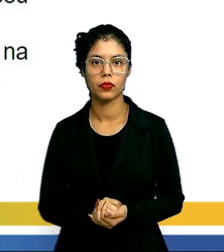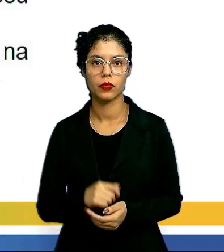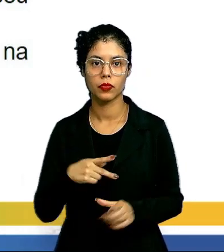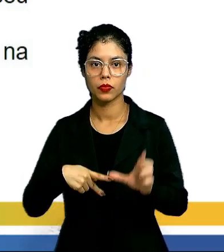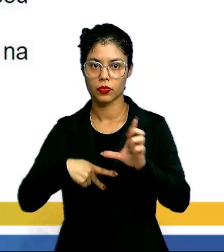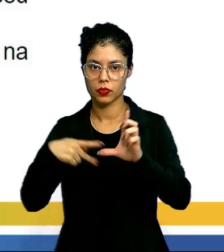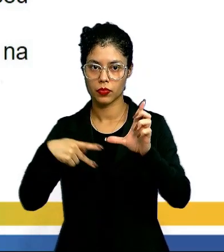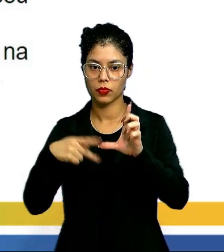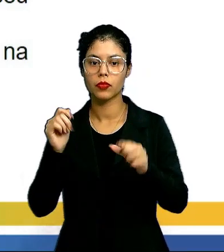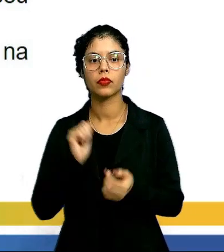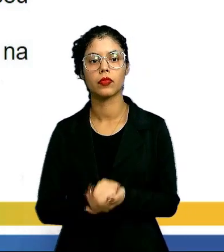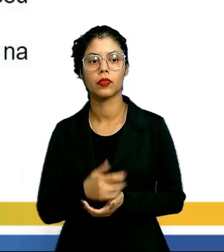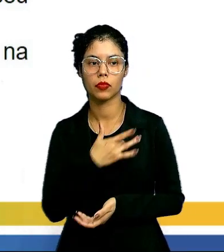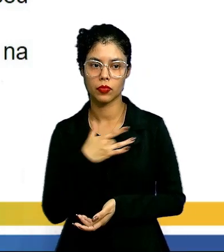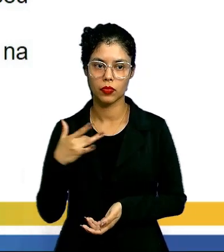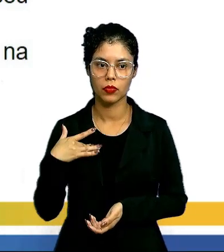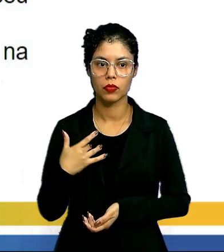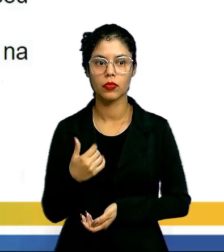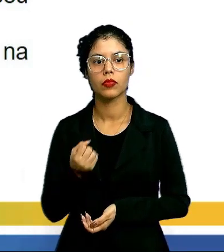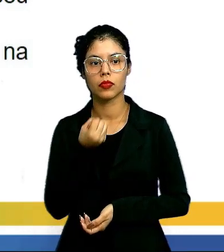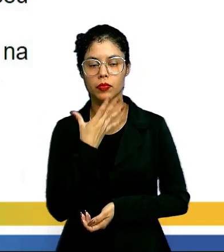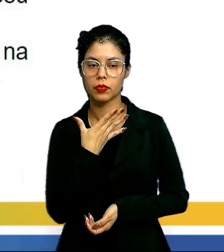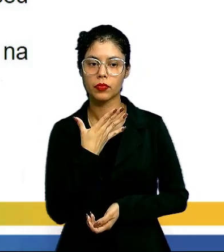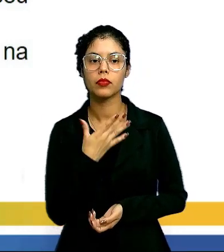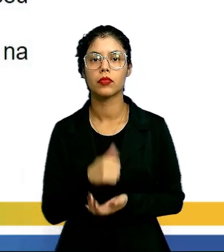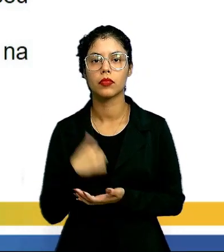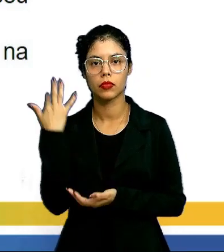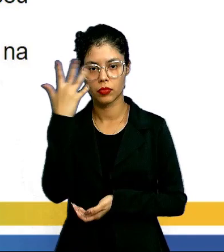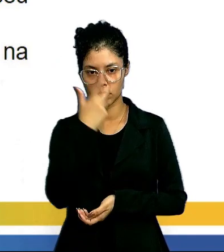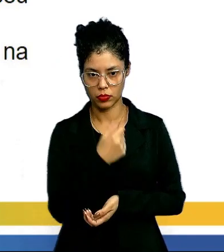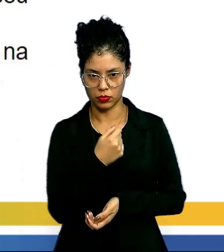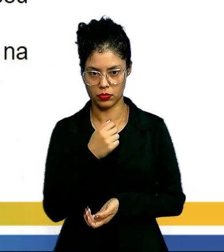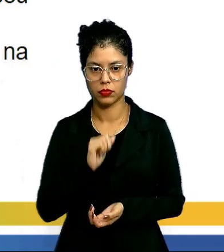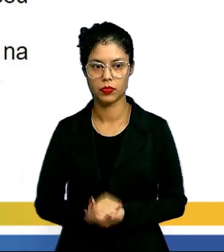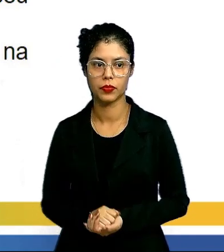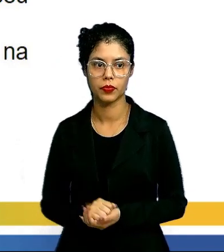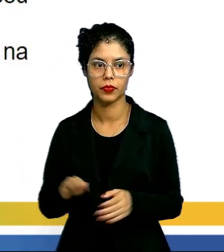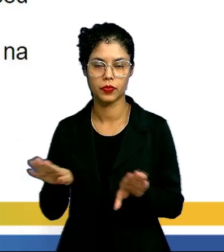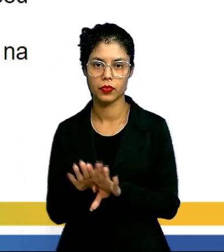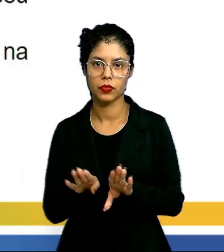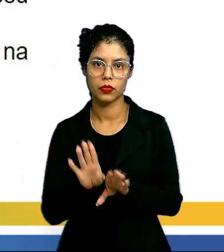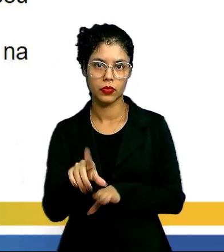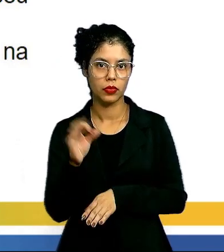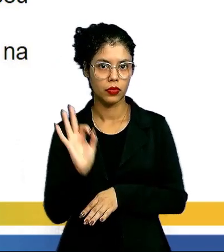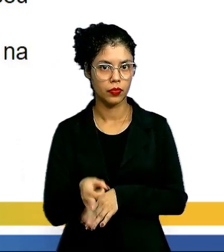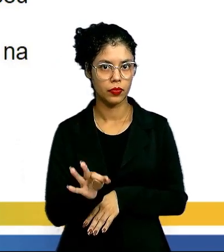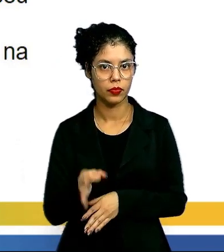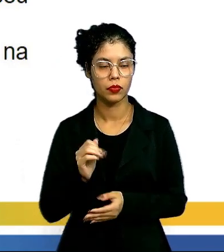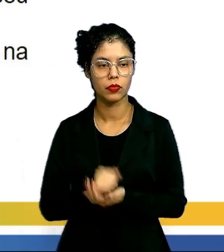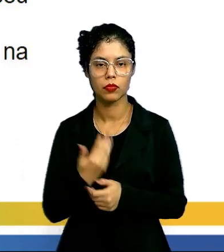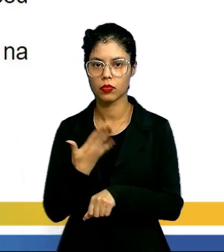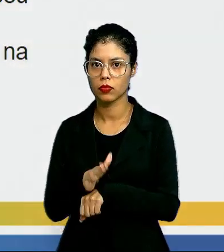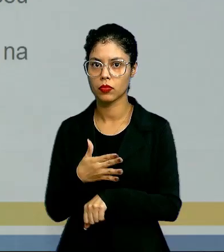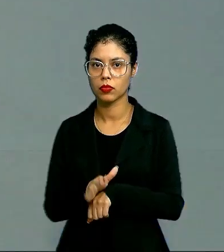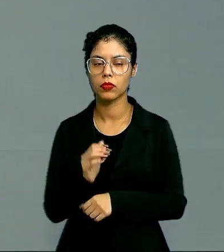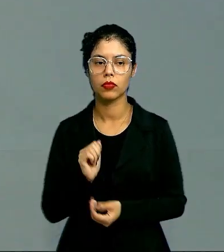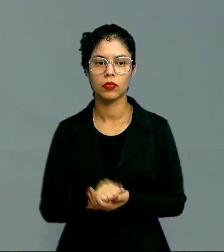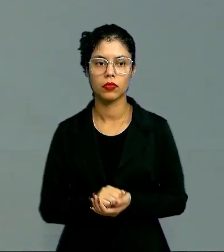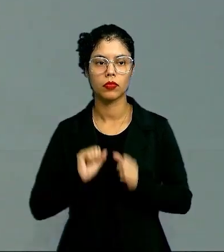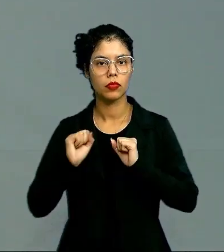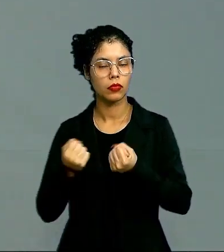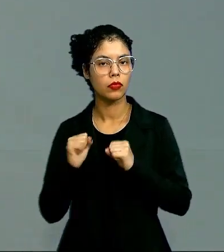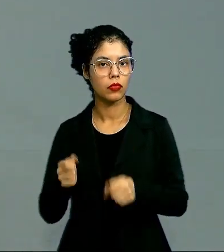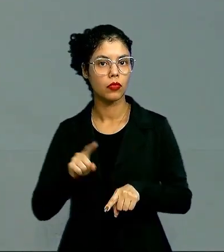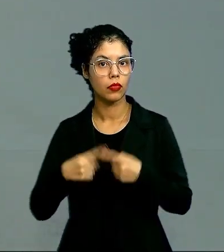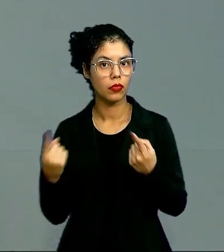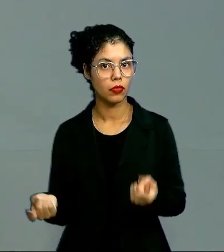plural, porque prioriza a saúde, o bem-estar e a beleza, né? Sim, tá. Essa daí tá certa, porque a prática de exercício é para isso mesmo.